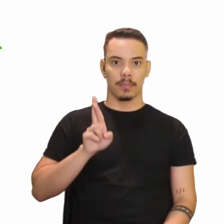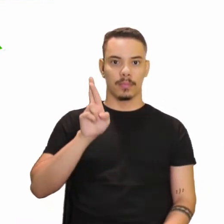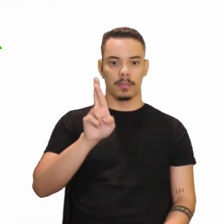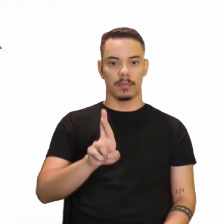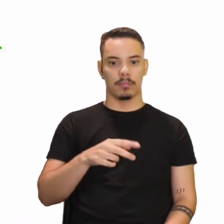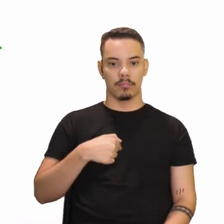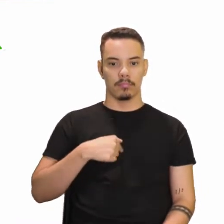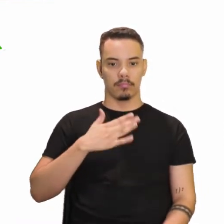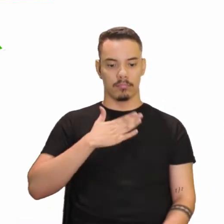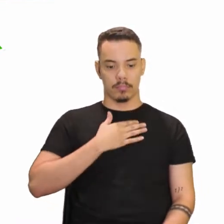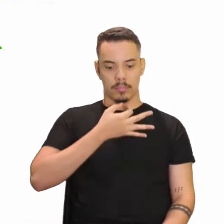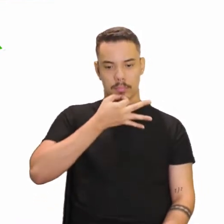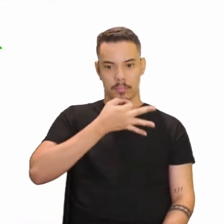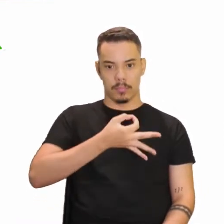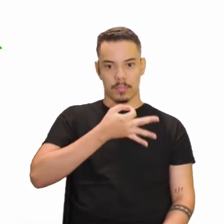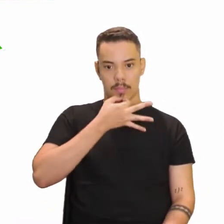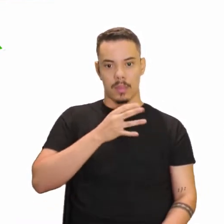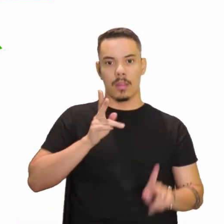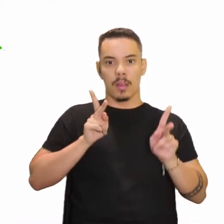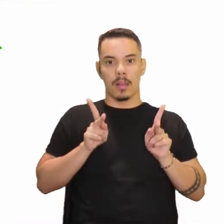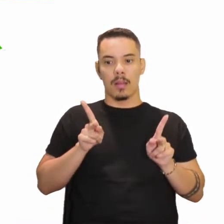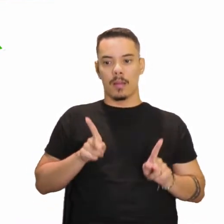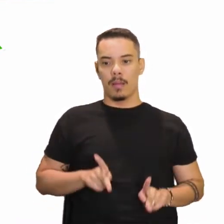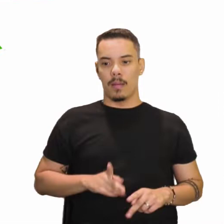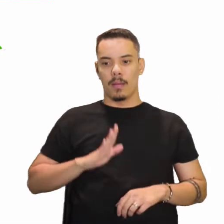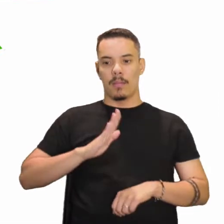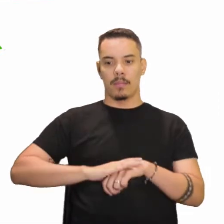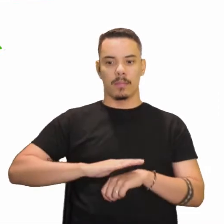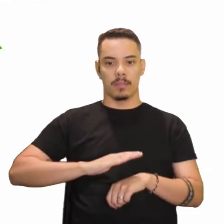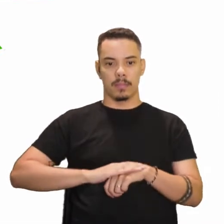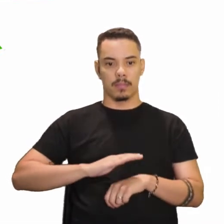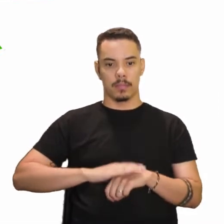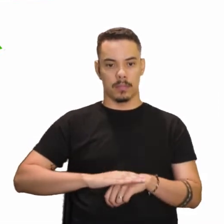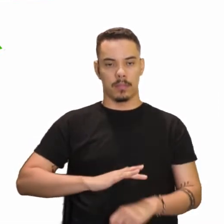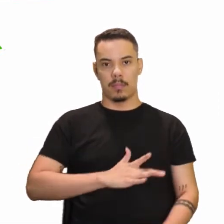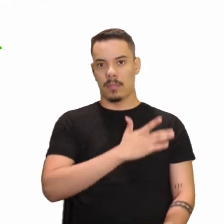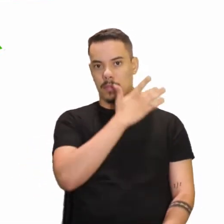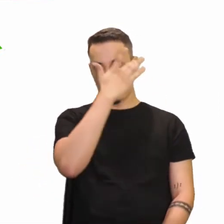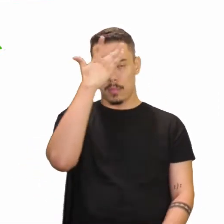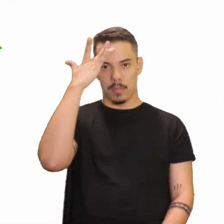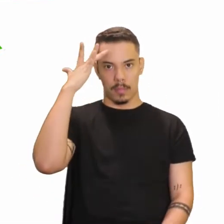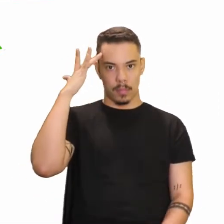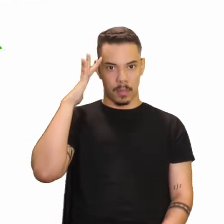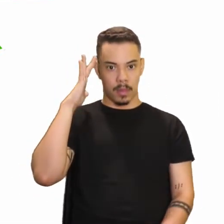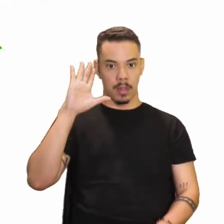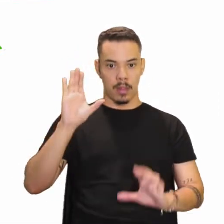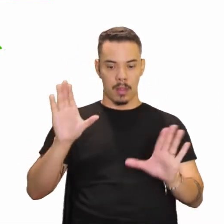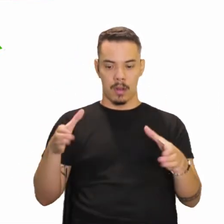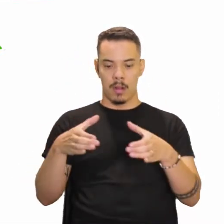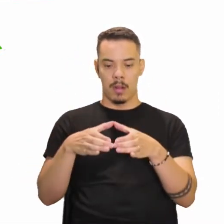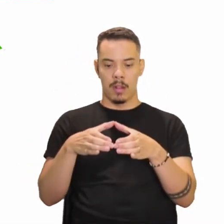um posicionamento editorial posicionamento coletivo